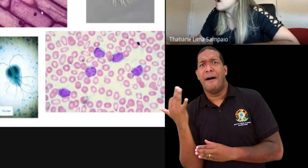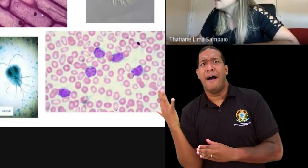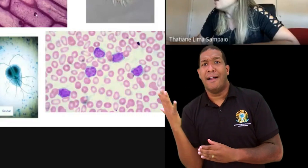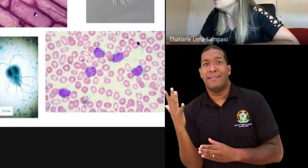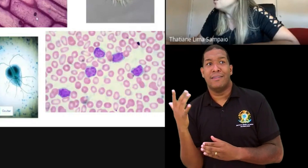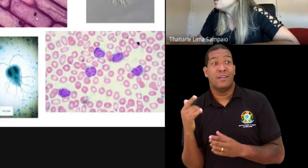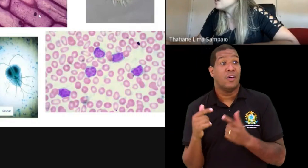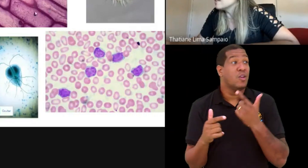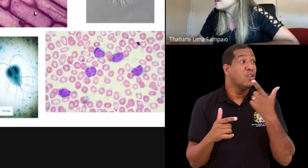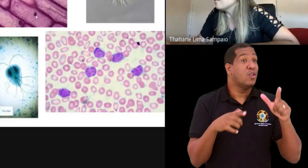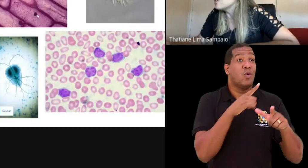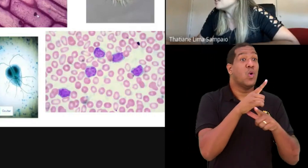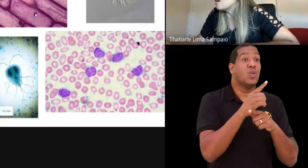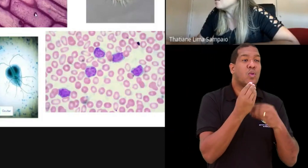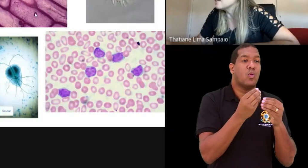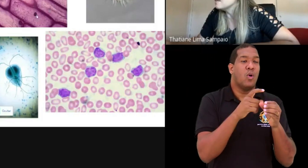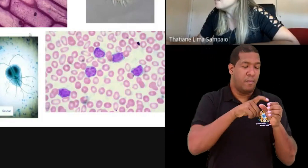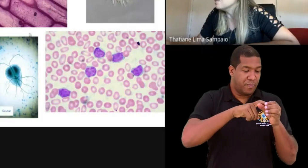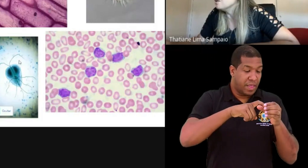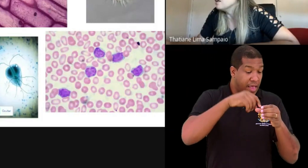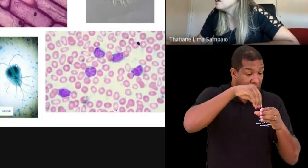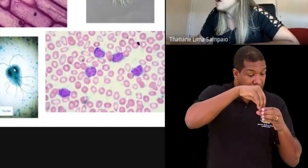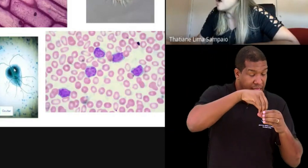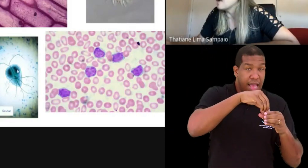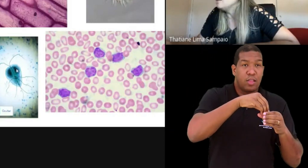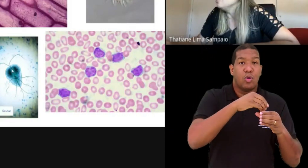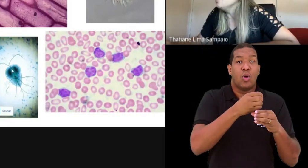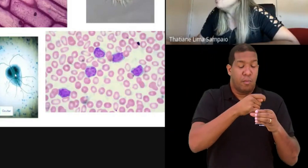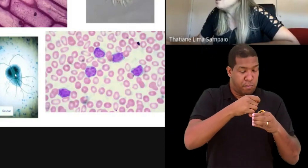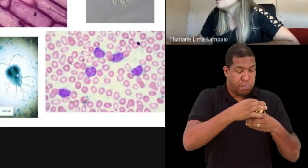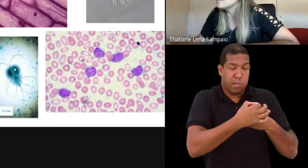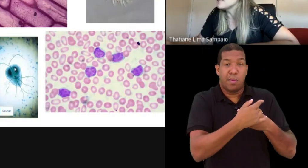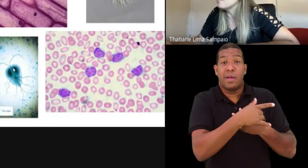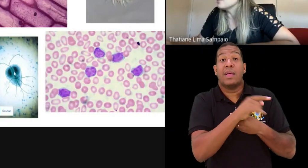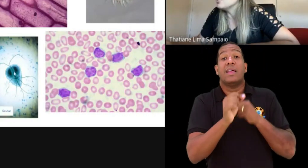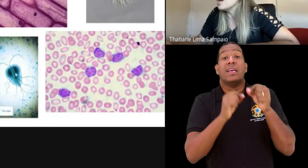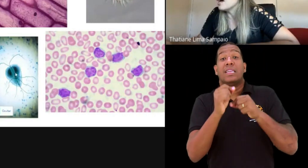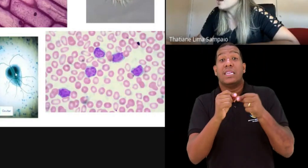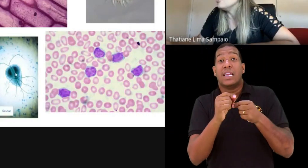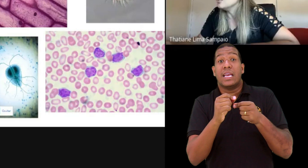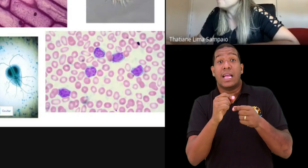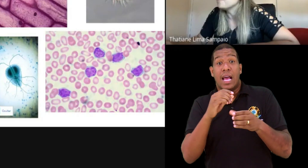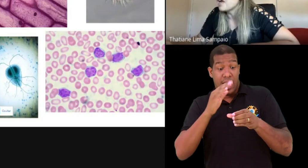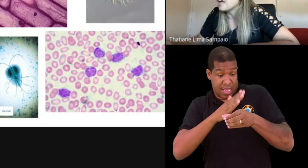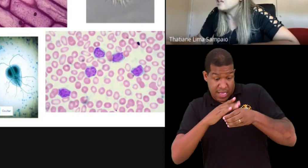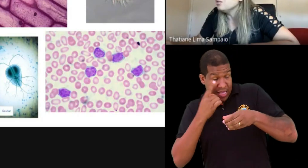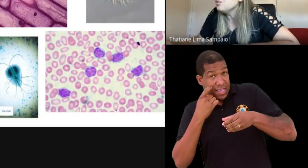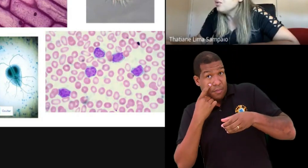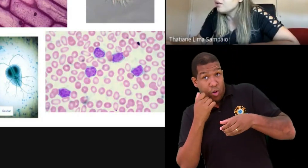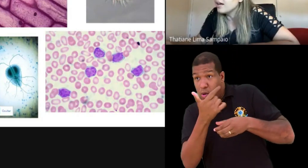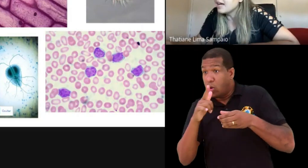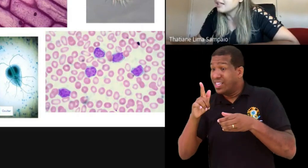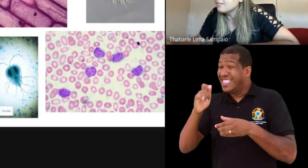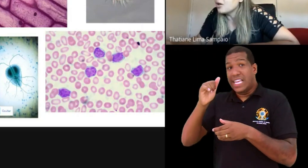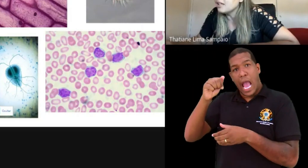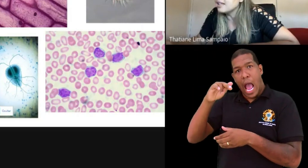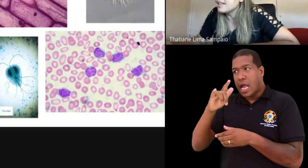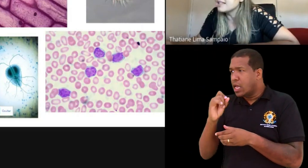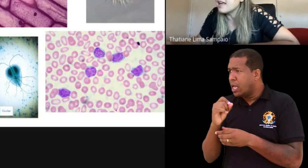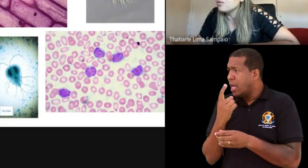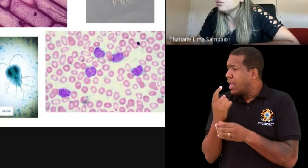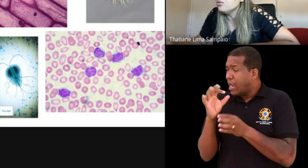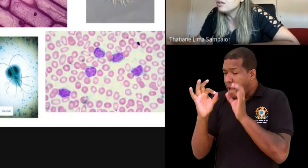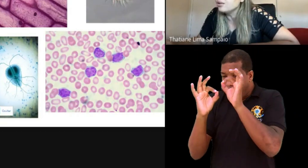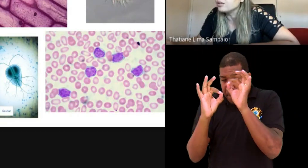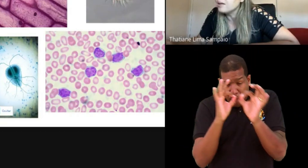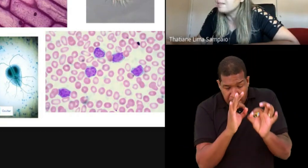núcleos. Aqui é o núcleo da célula vegetal da cebola. Aqui é o núcleo da célula da giardia. Aqui é o núcleo, cada bolinha dessa